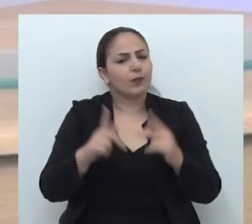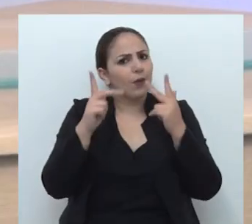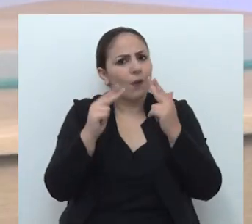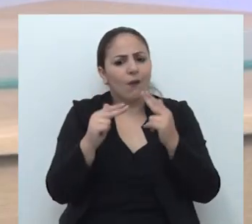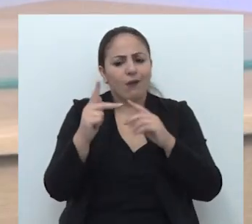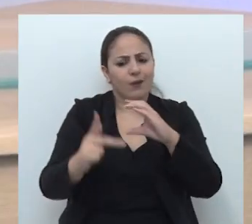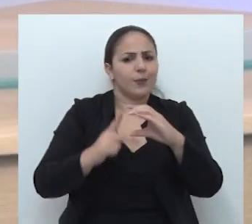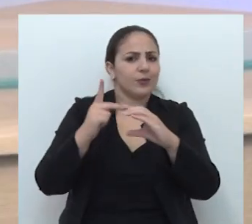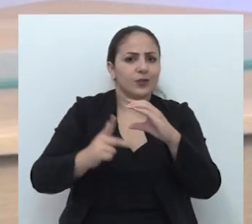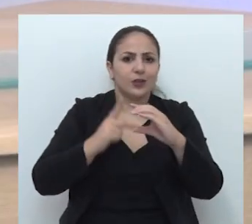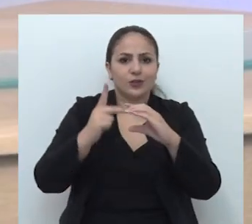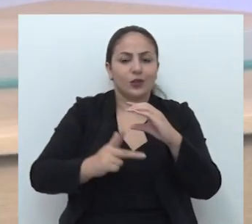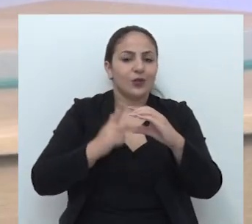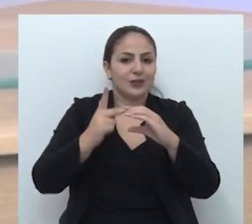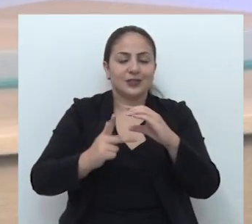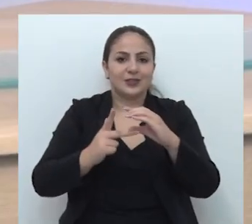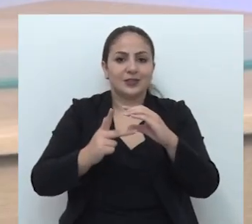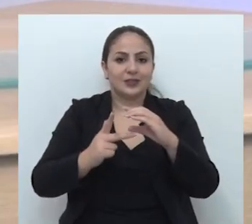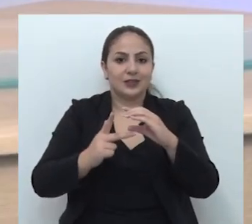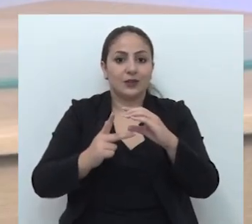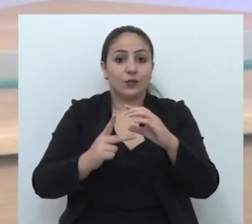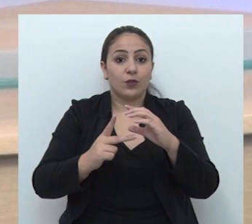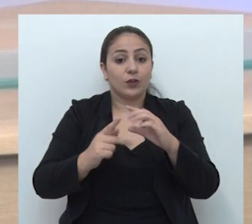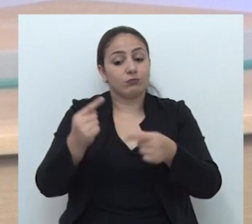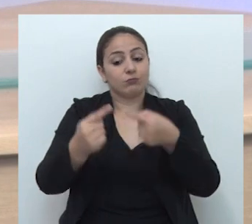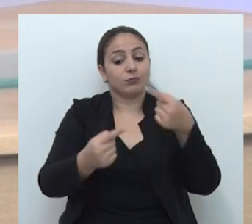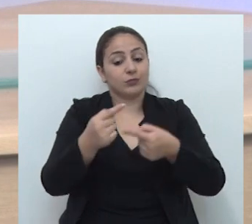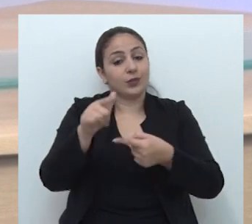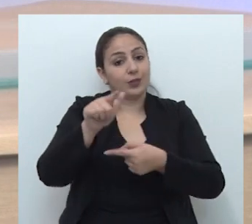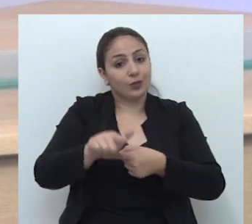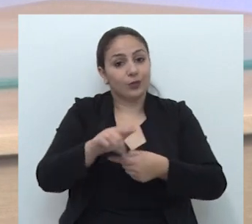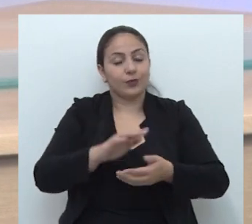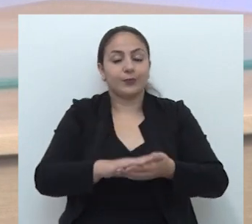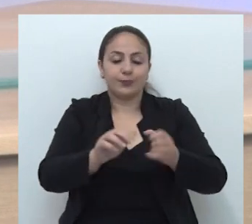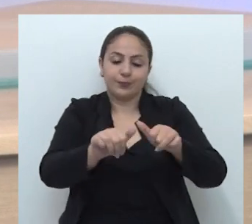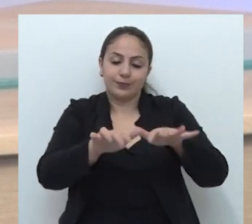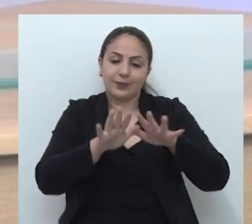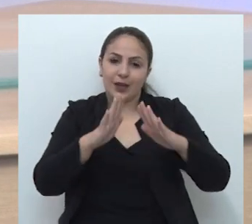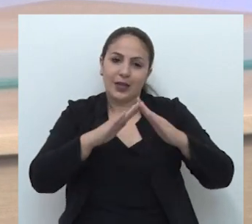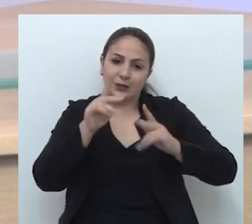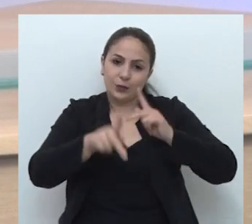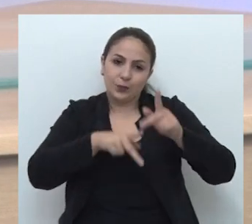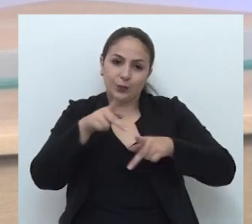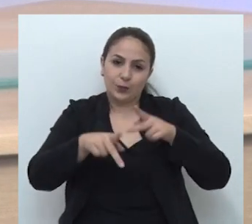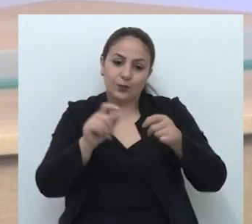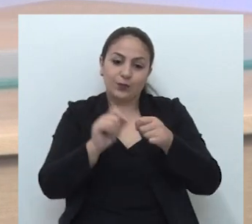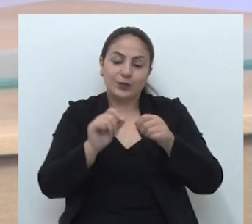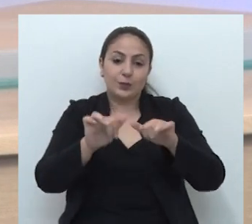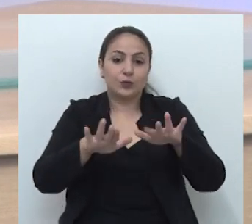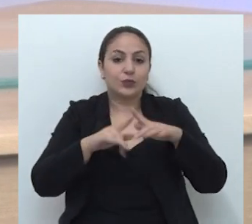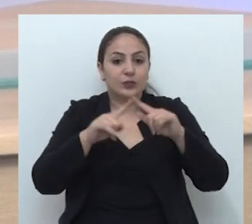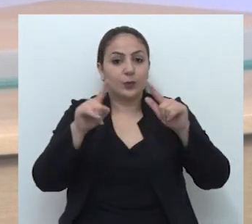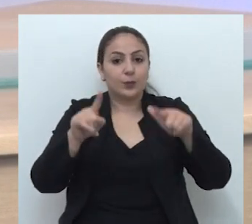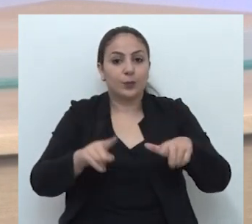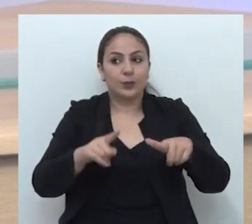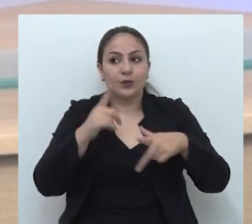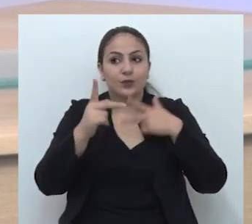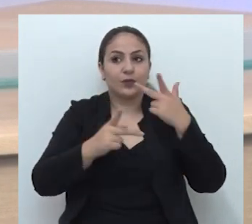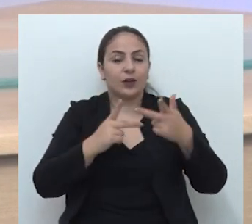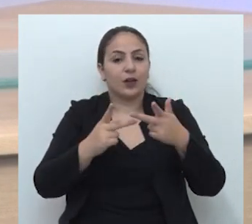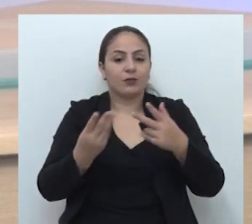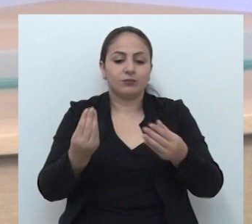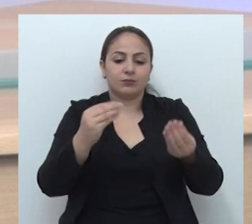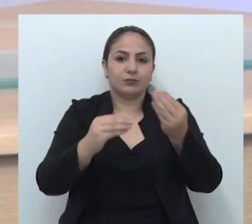a Câmara de Vereadores foi palco de mais um importante debate. O plenário da Casa do Povo sediou uma audiência pública para tratar